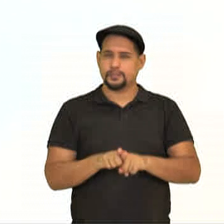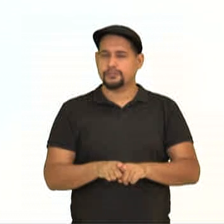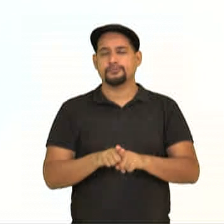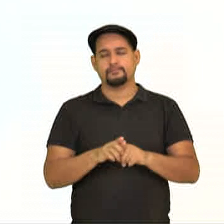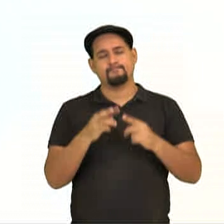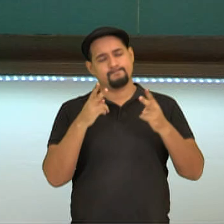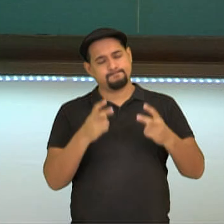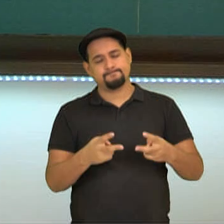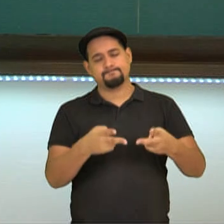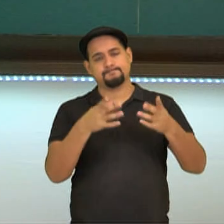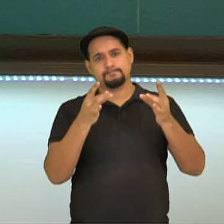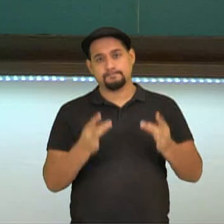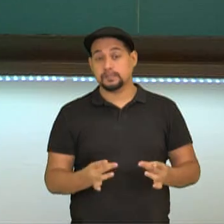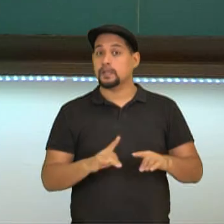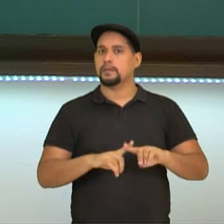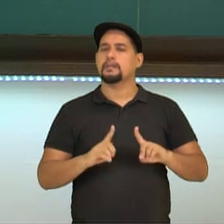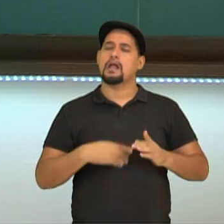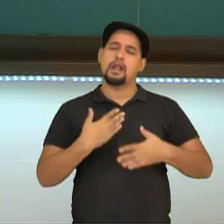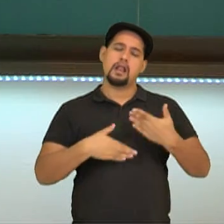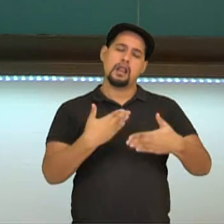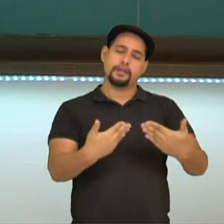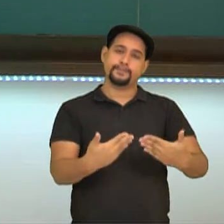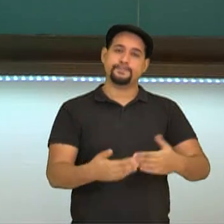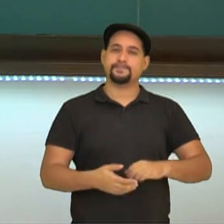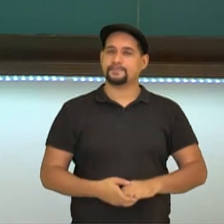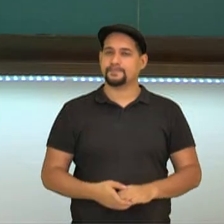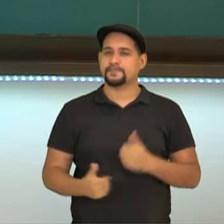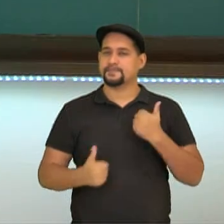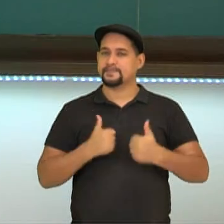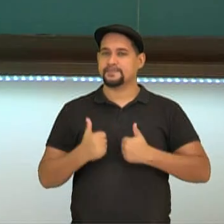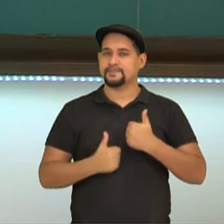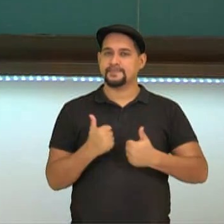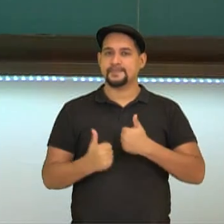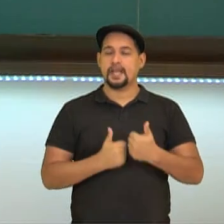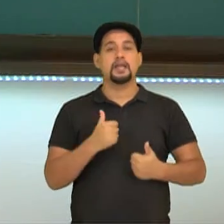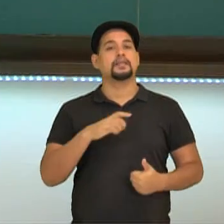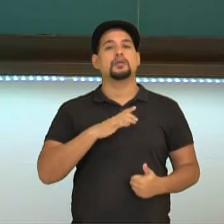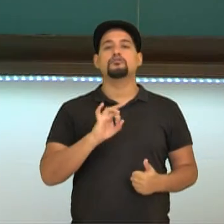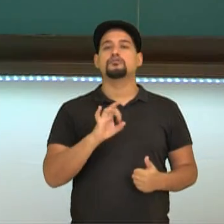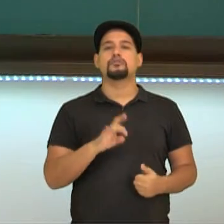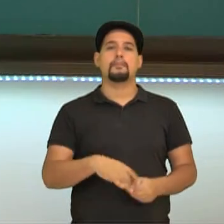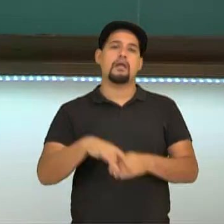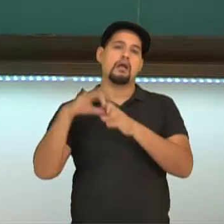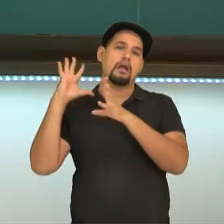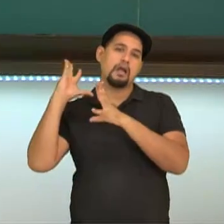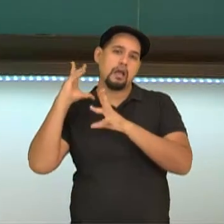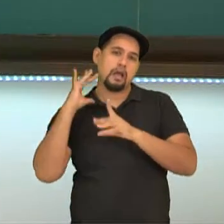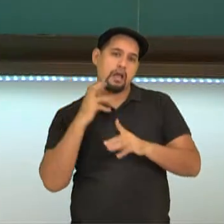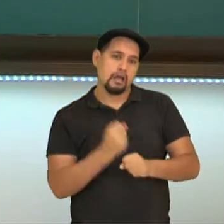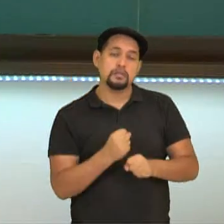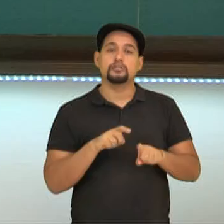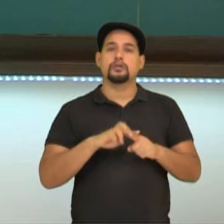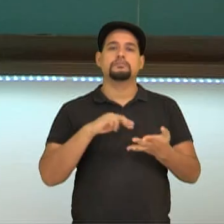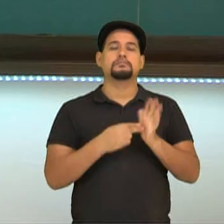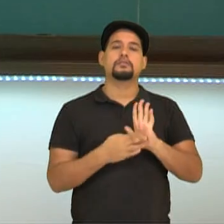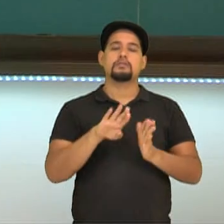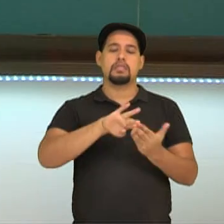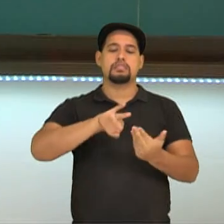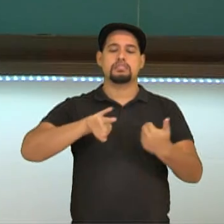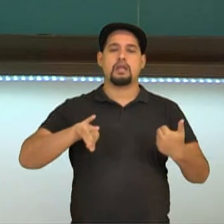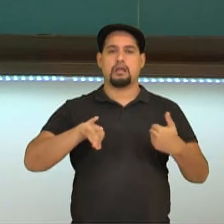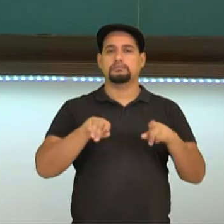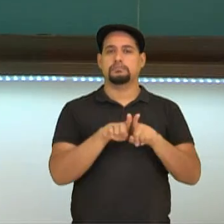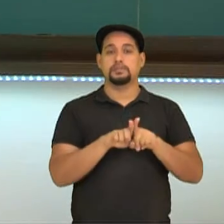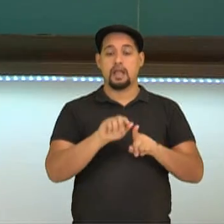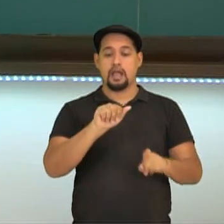5 e assim por diante. Beleza? Então os dois, só para retomar aqui, ó, vai separar